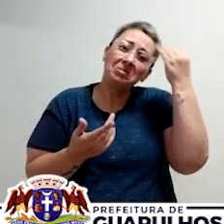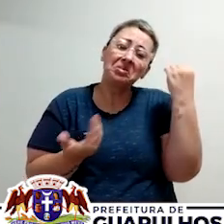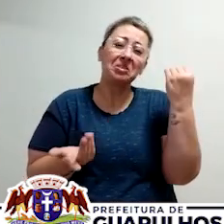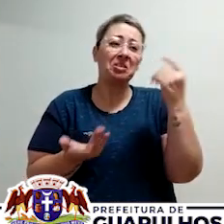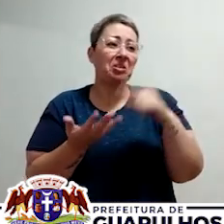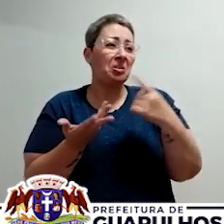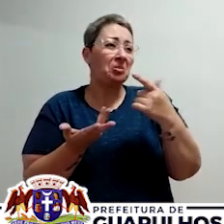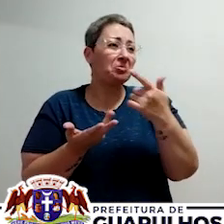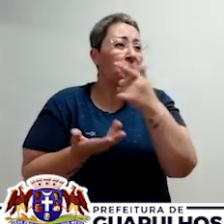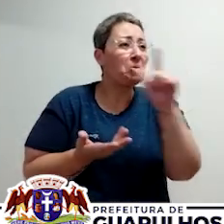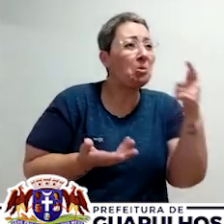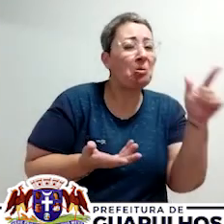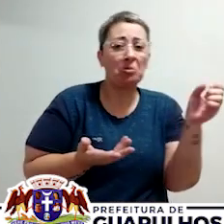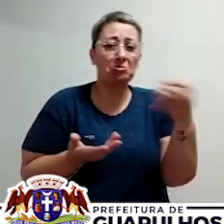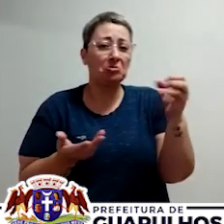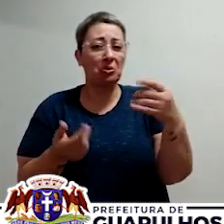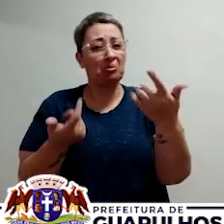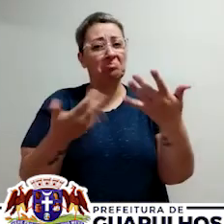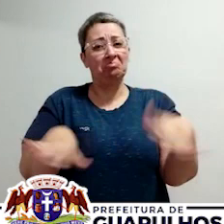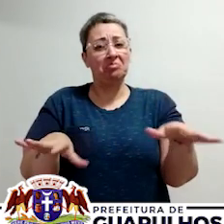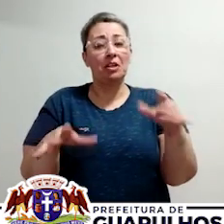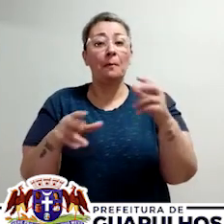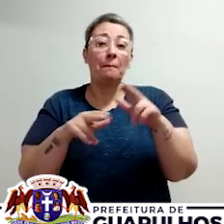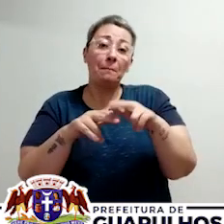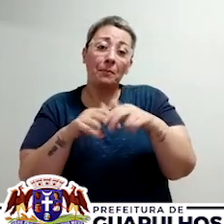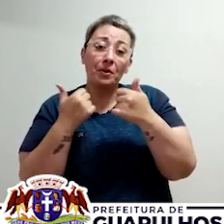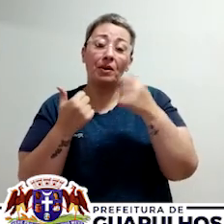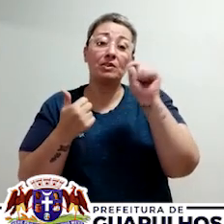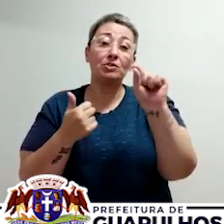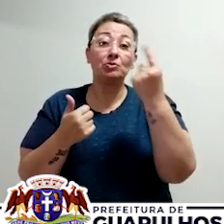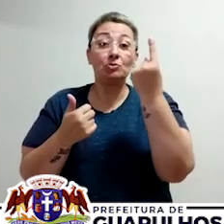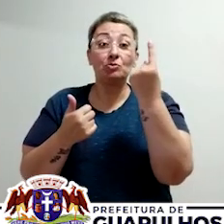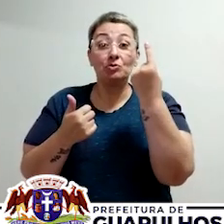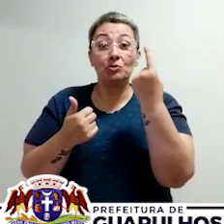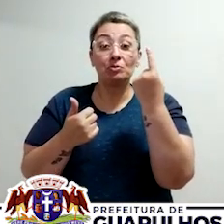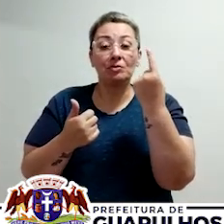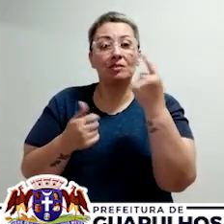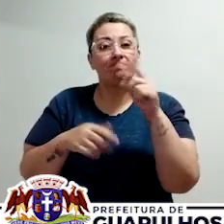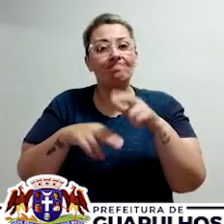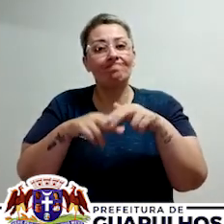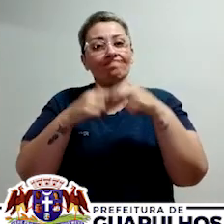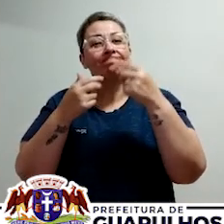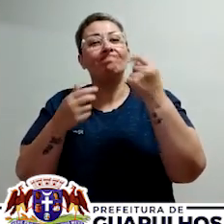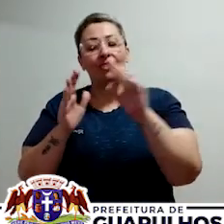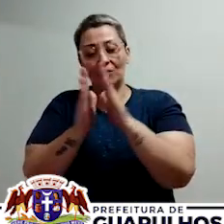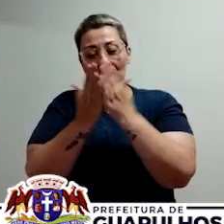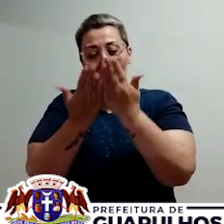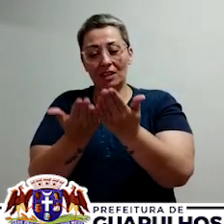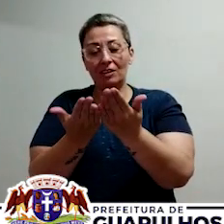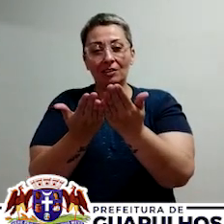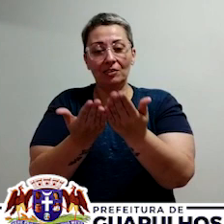consertar o telhado ou de construir novas casas. Só por causa de uma razão. O livro